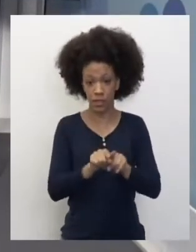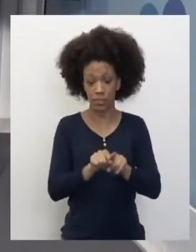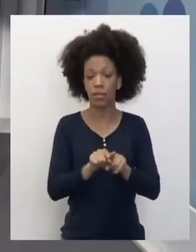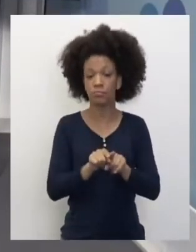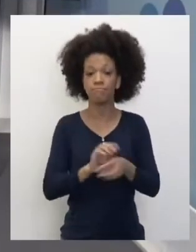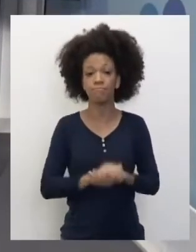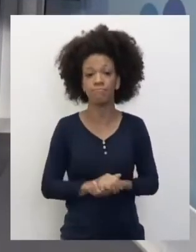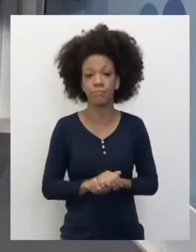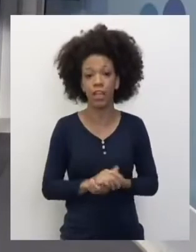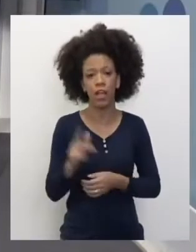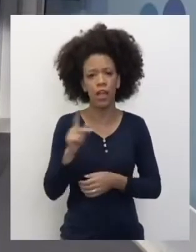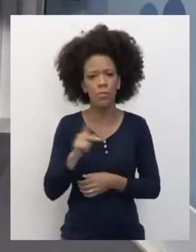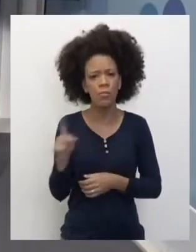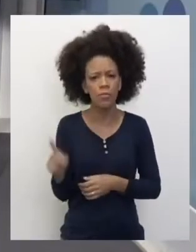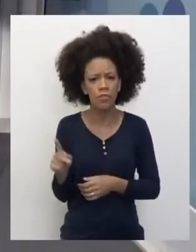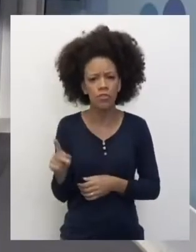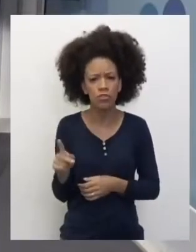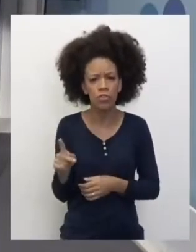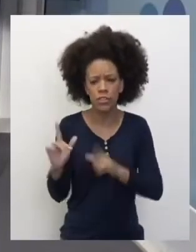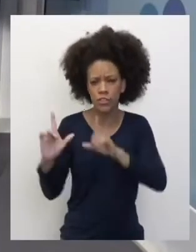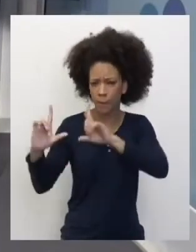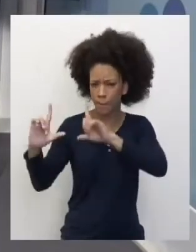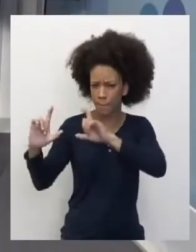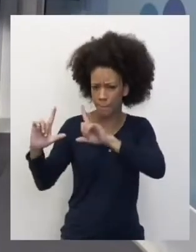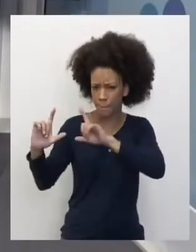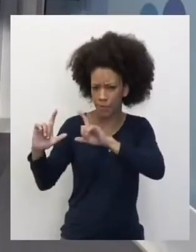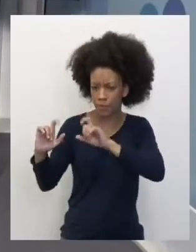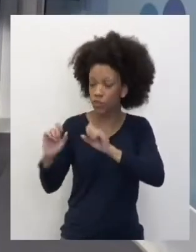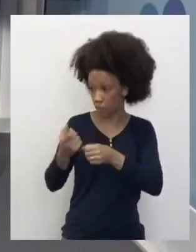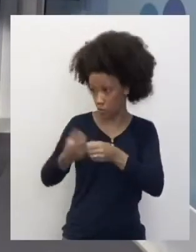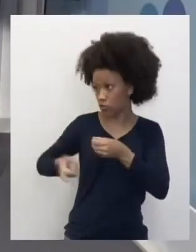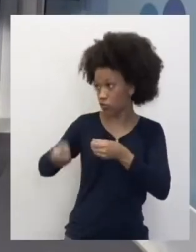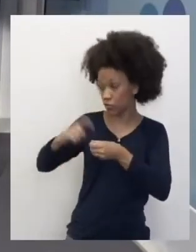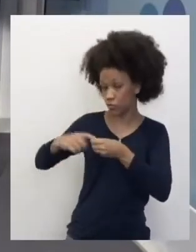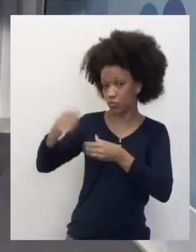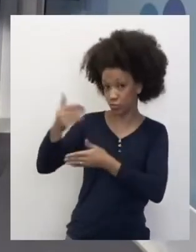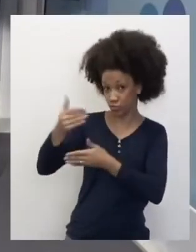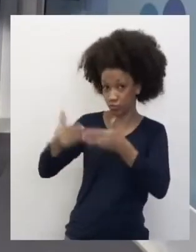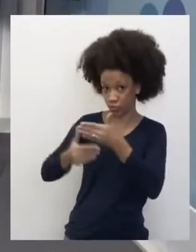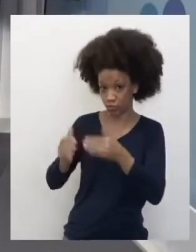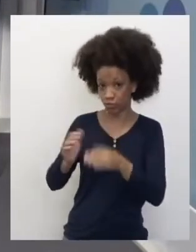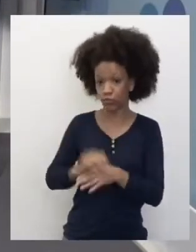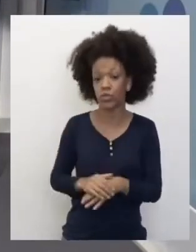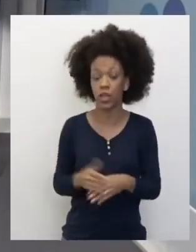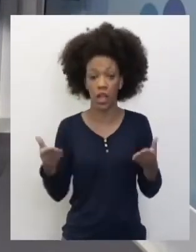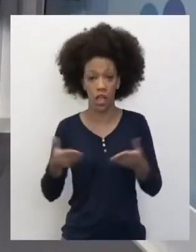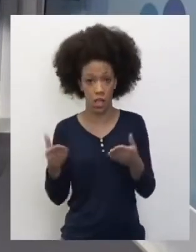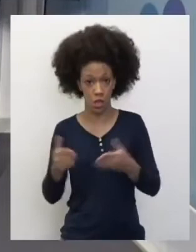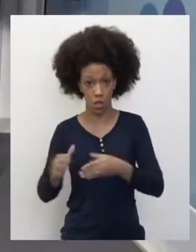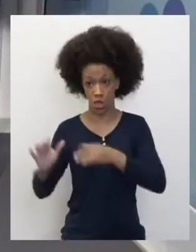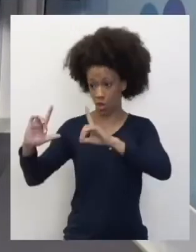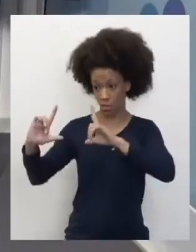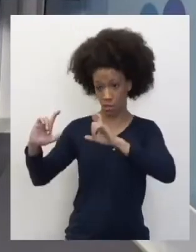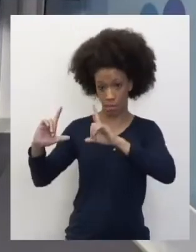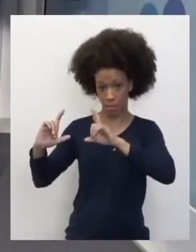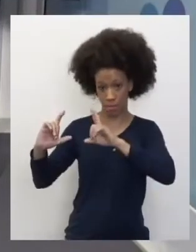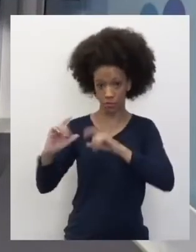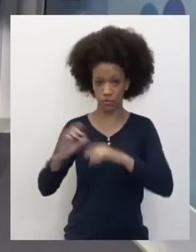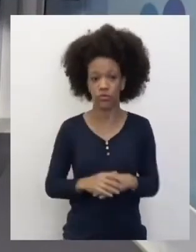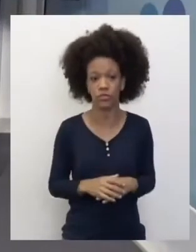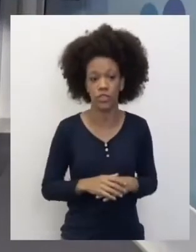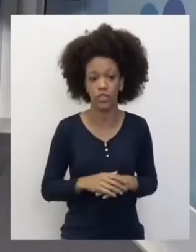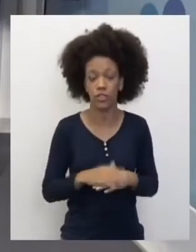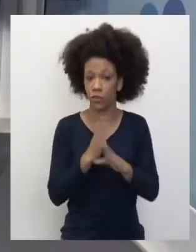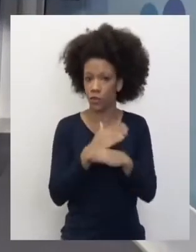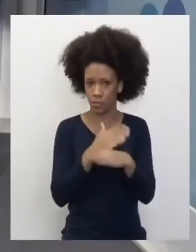EF69LP16B. Professores, deem um print na tela. Pode voltar para eles rapidinho, que elas vão dar um print agora. Pronto, e elas não vão se perder